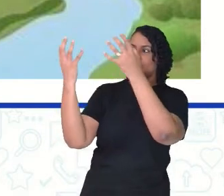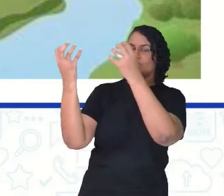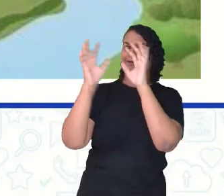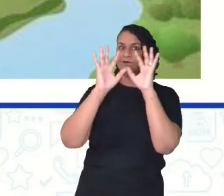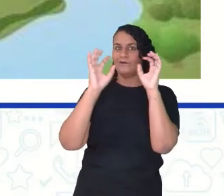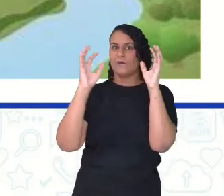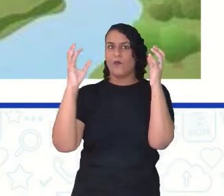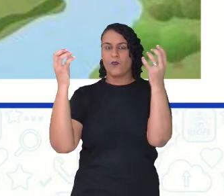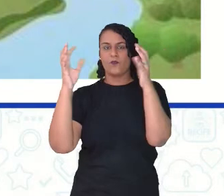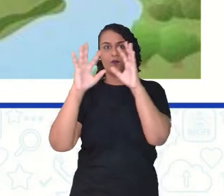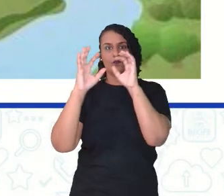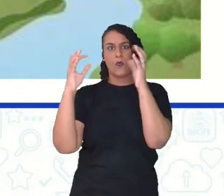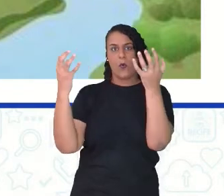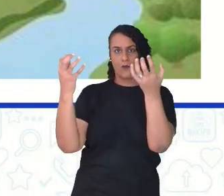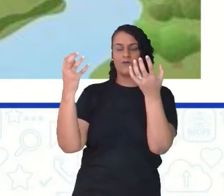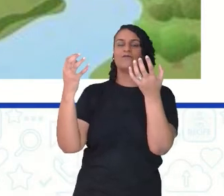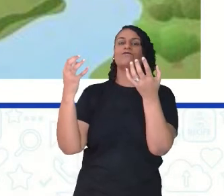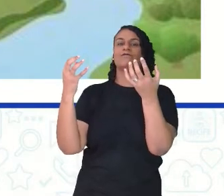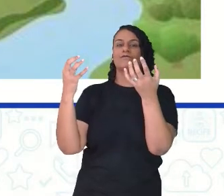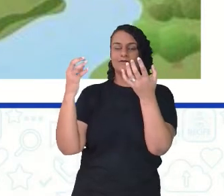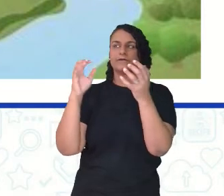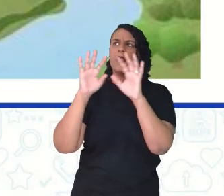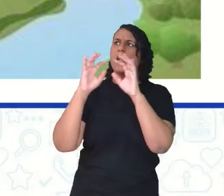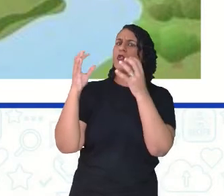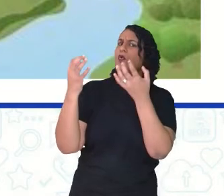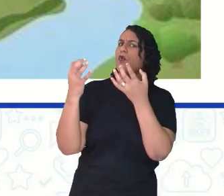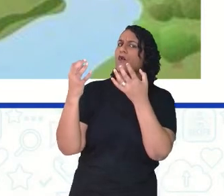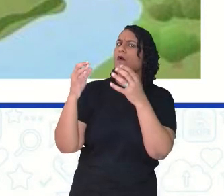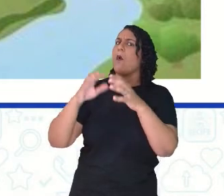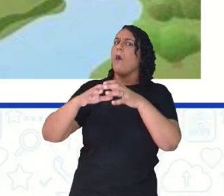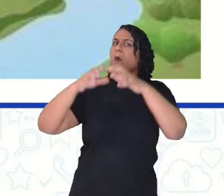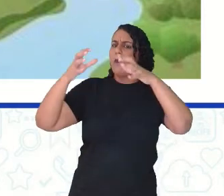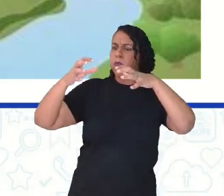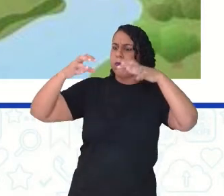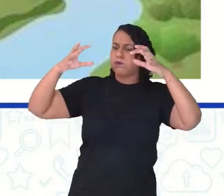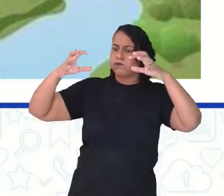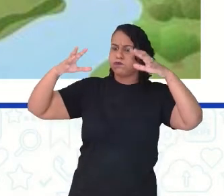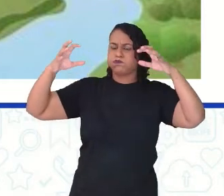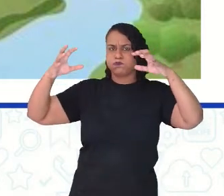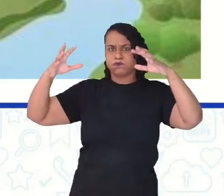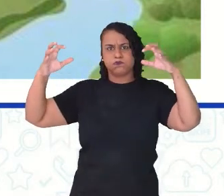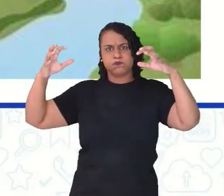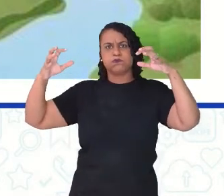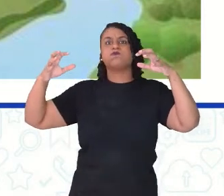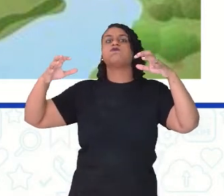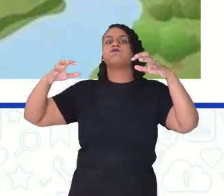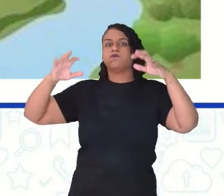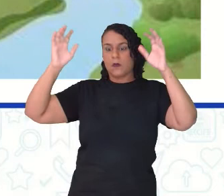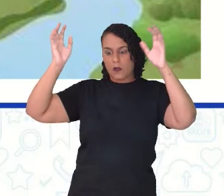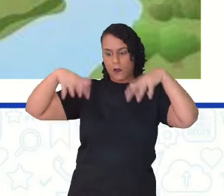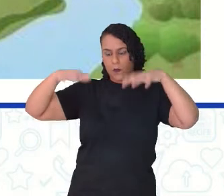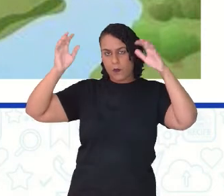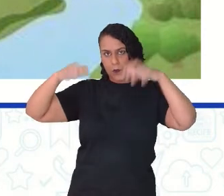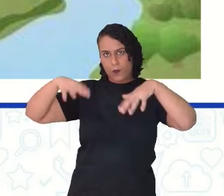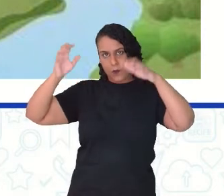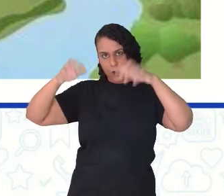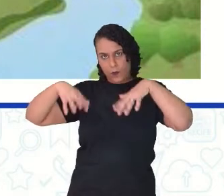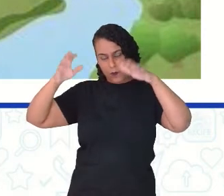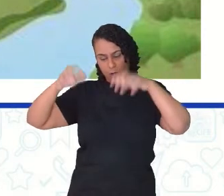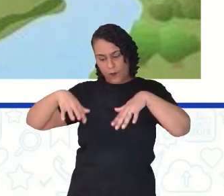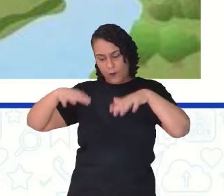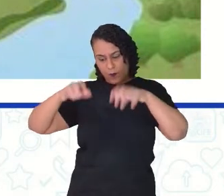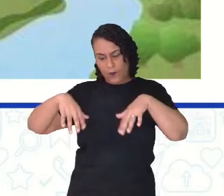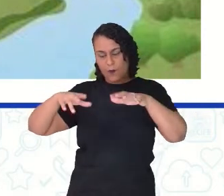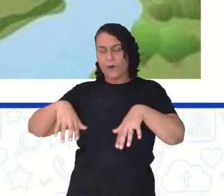se condensa e forma as nuvens. E essas nuvens, quando ficam bem carregadas, elas se precipitam, voltam para a Terra